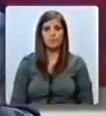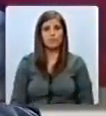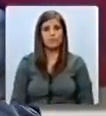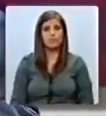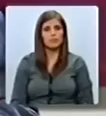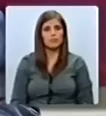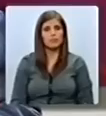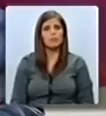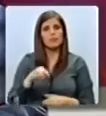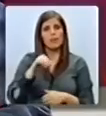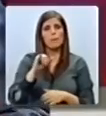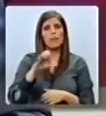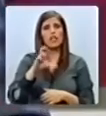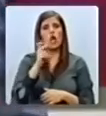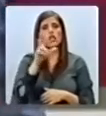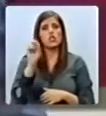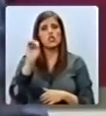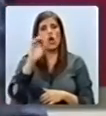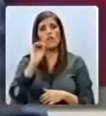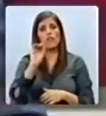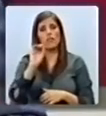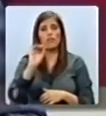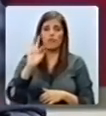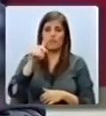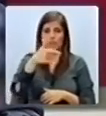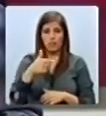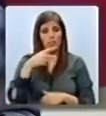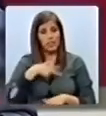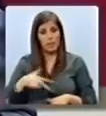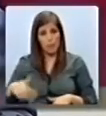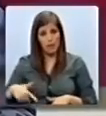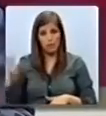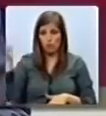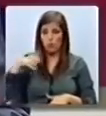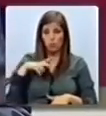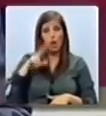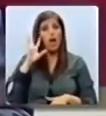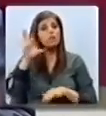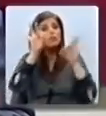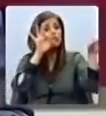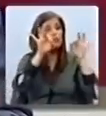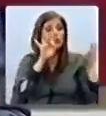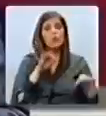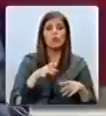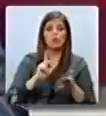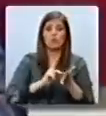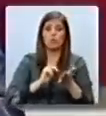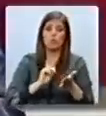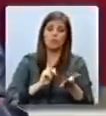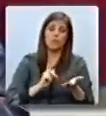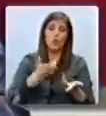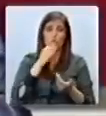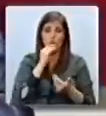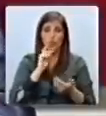A Microsoft Dinamarca esteve em Portugal para recrutar engenheiros informáticos. A empresa diz que os alunos da Faculdade de Engenharia do Porto têm